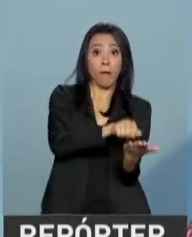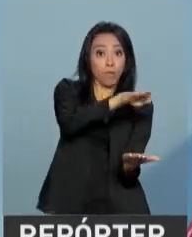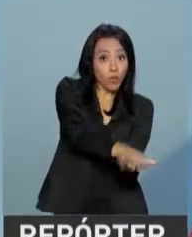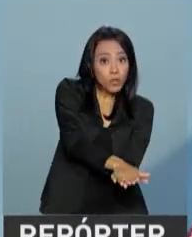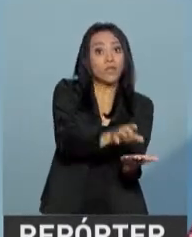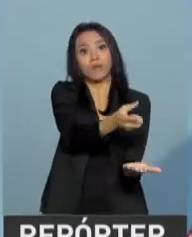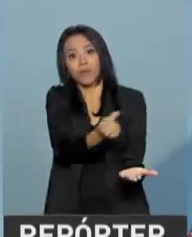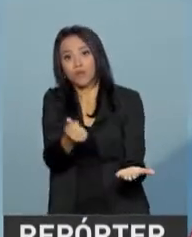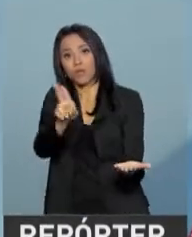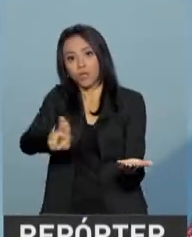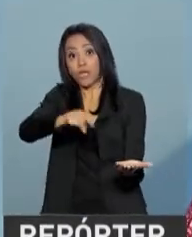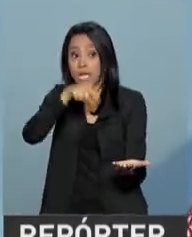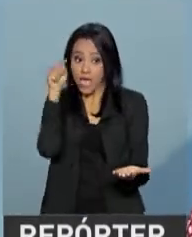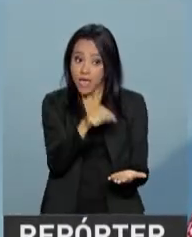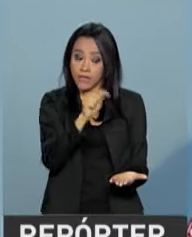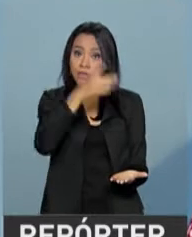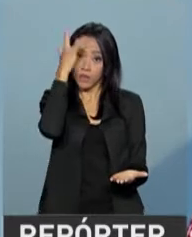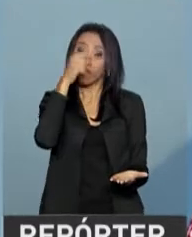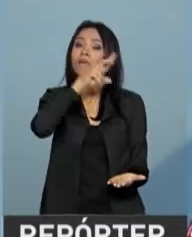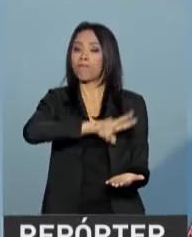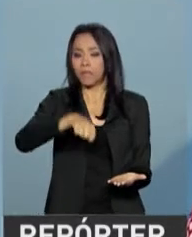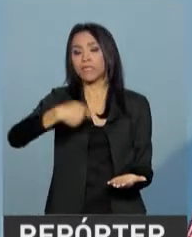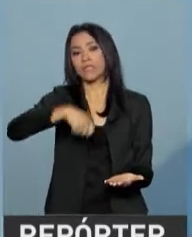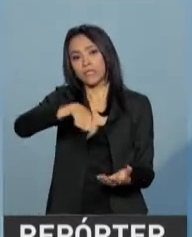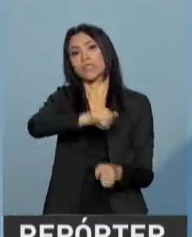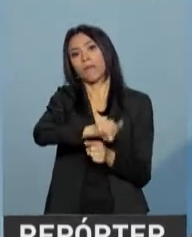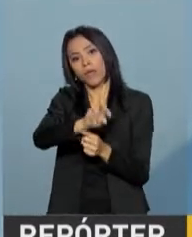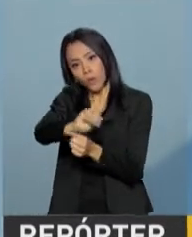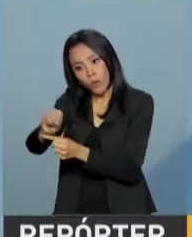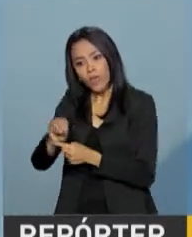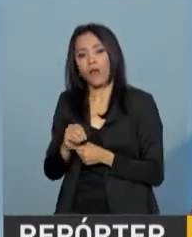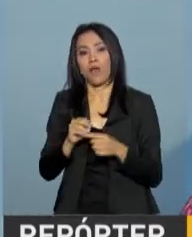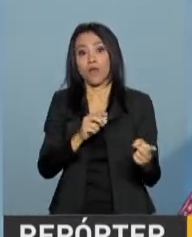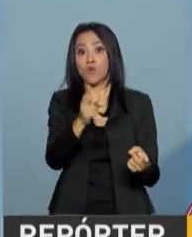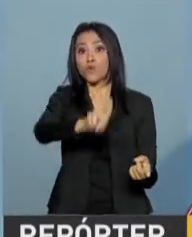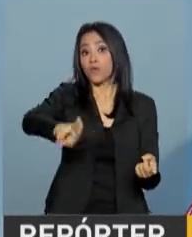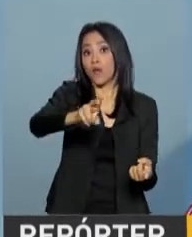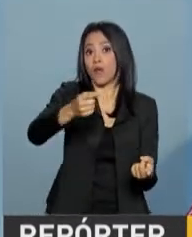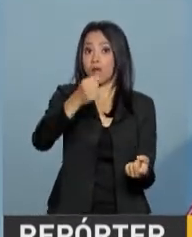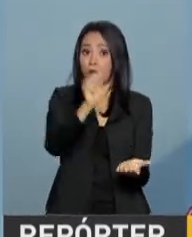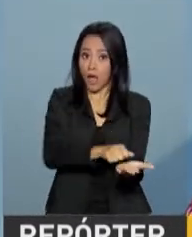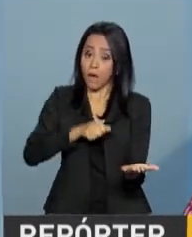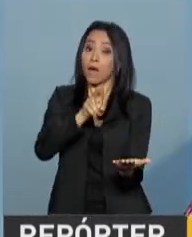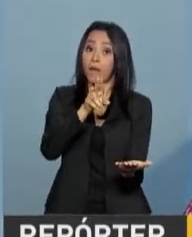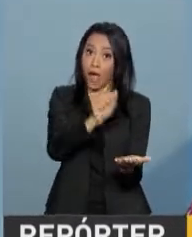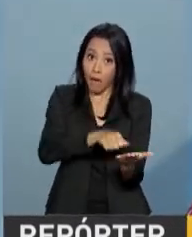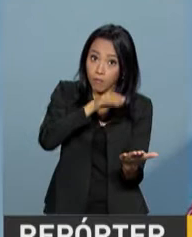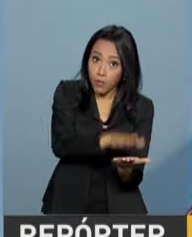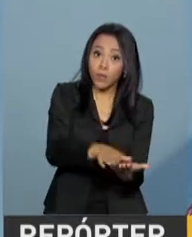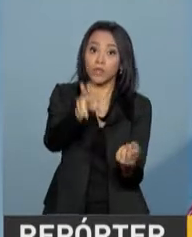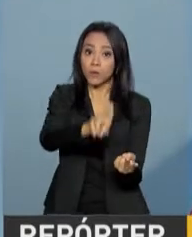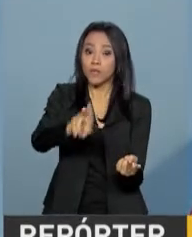tem obrigação de reparar o dano causado você tem que converter e reparar todo da então decreto foi